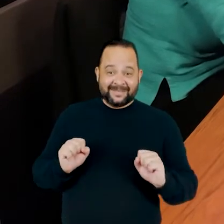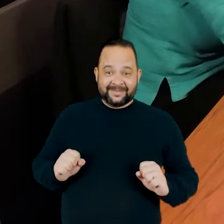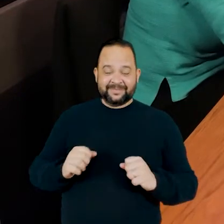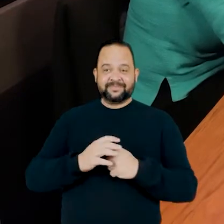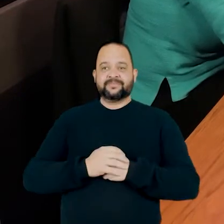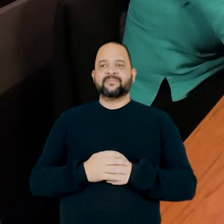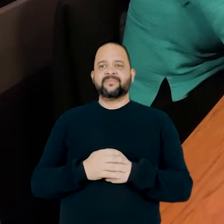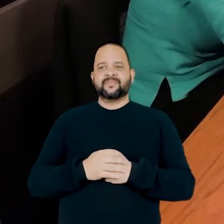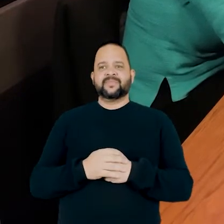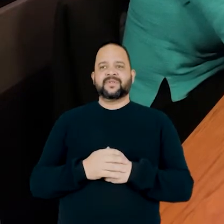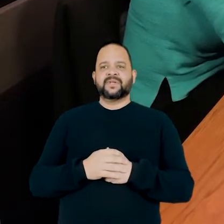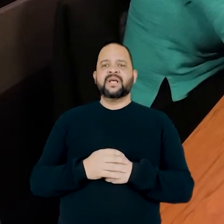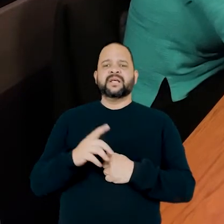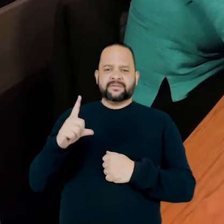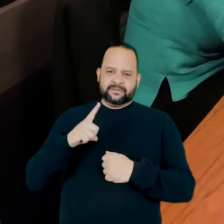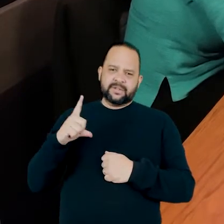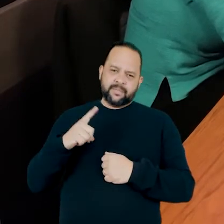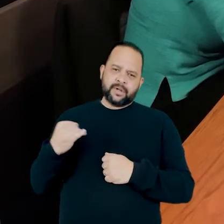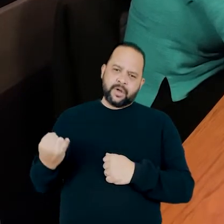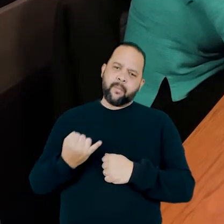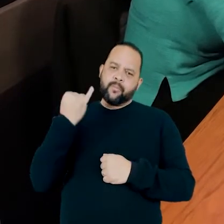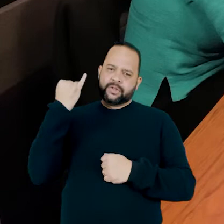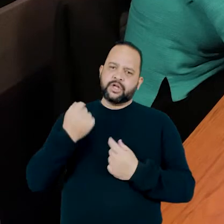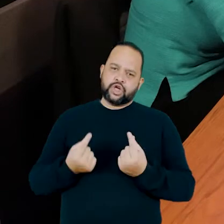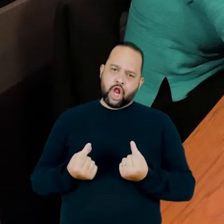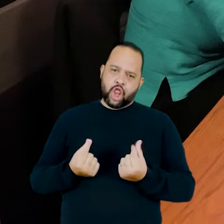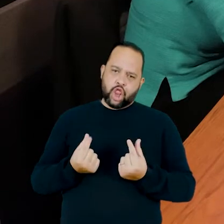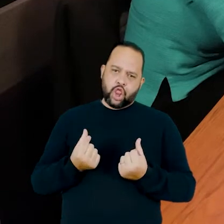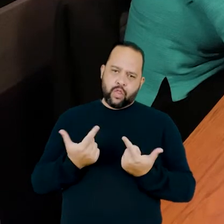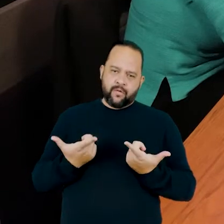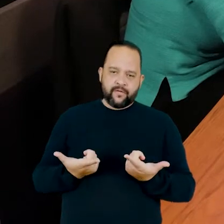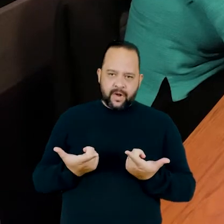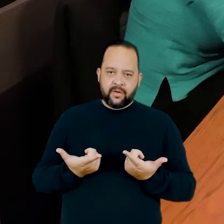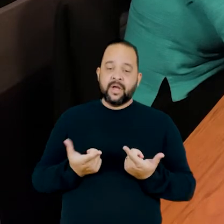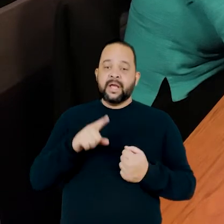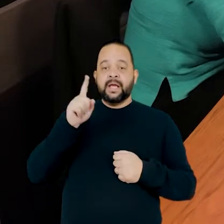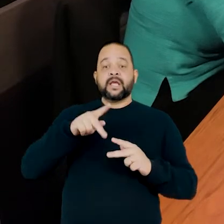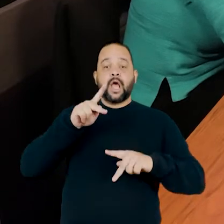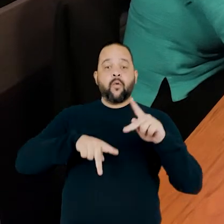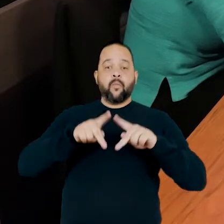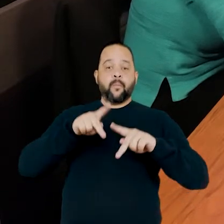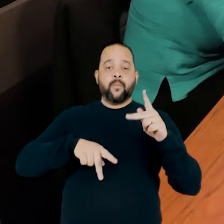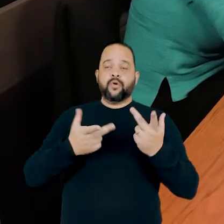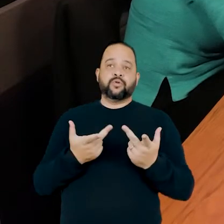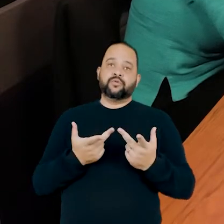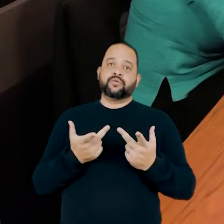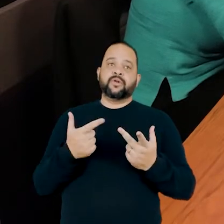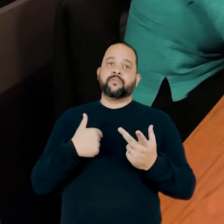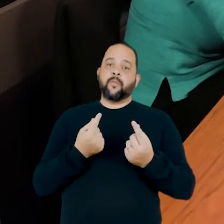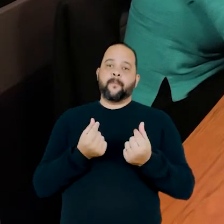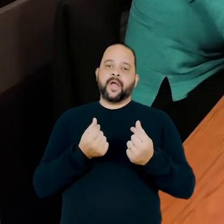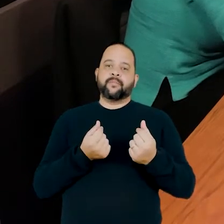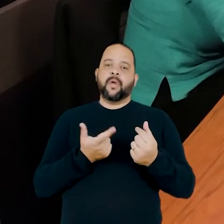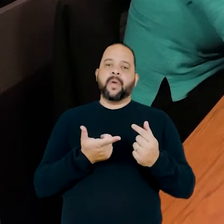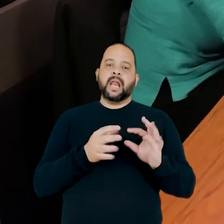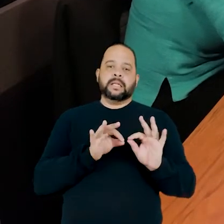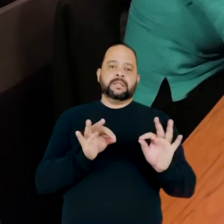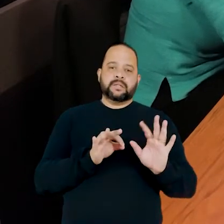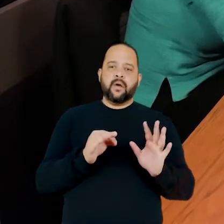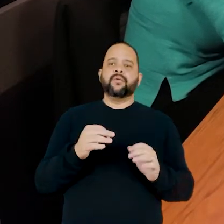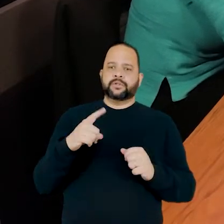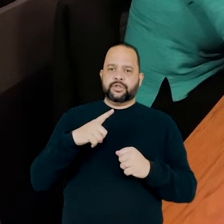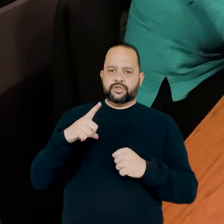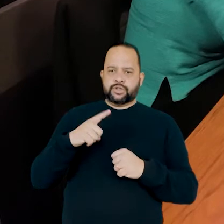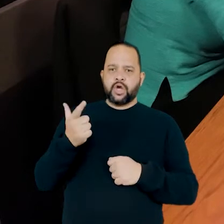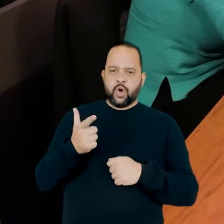Mas isso tem um impacto no valor financeiro também, porque acaba sendo um produto que não é um produto de entrada. As pessoas normalmente têm outros